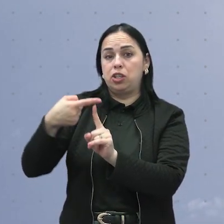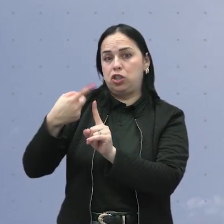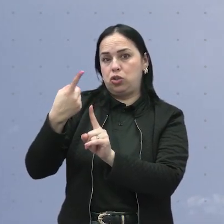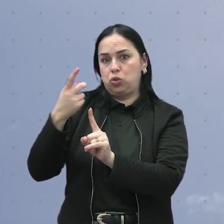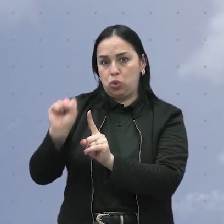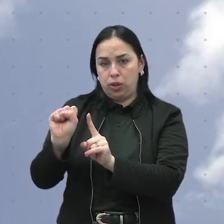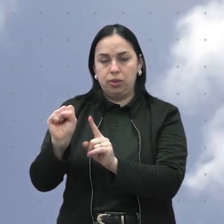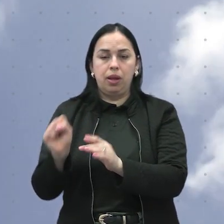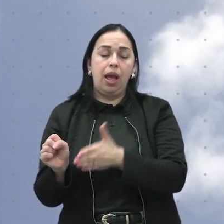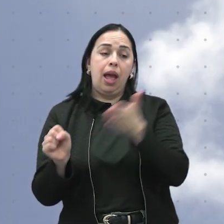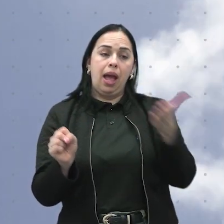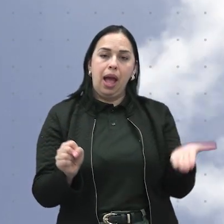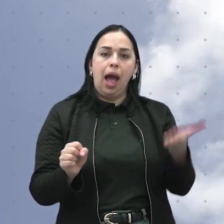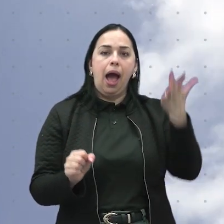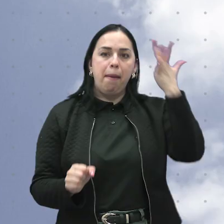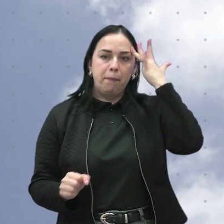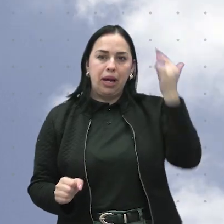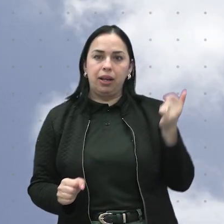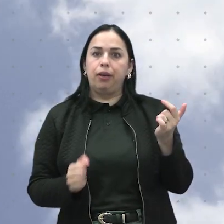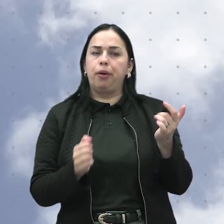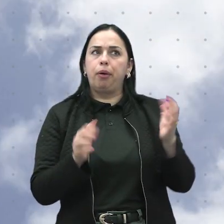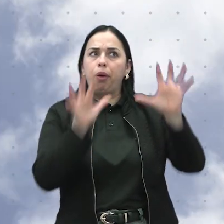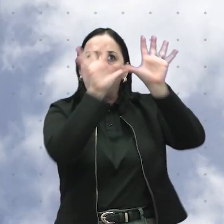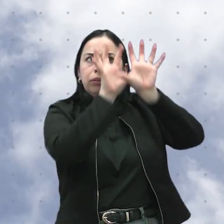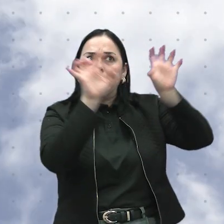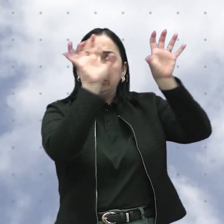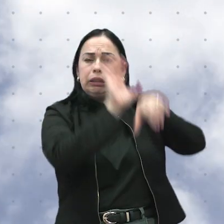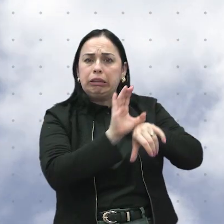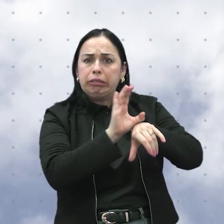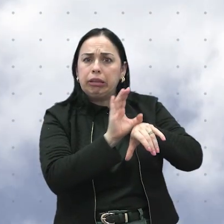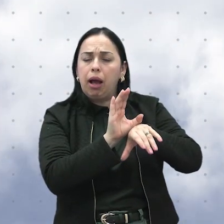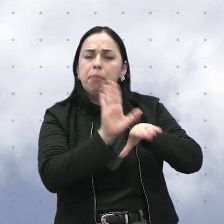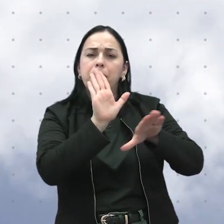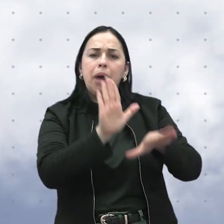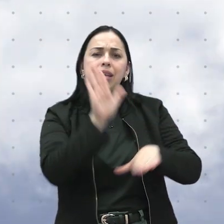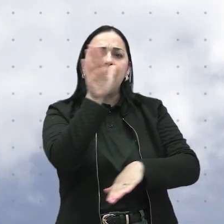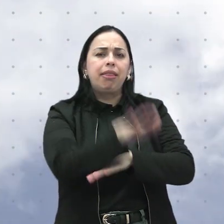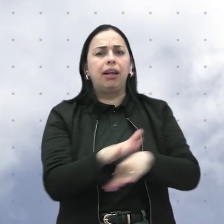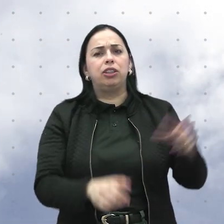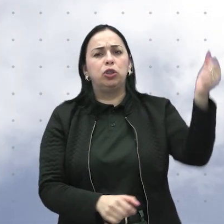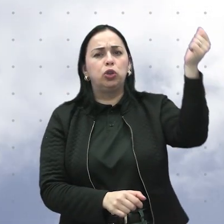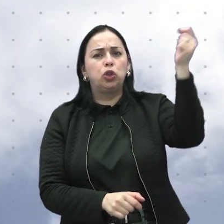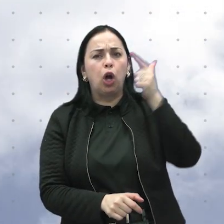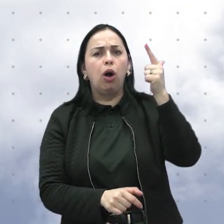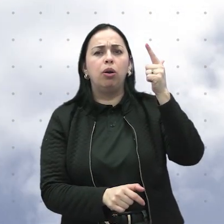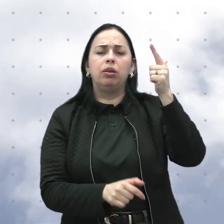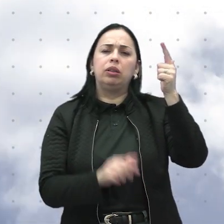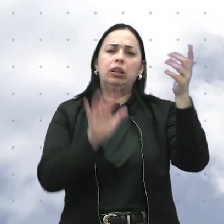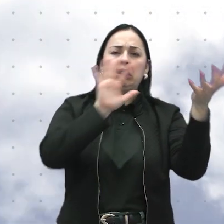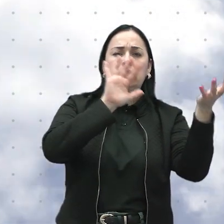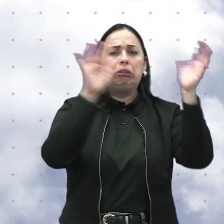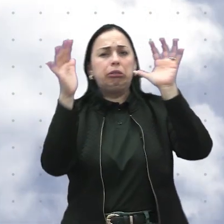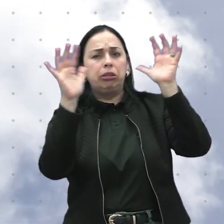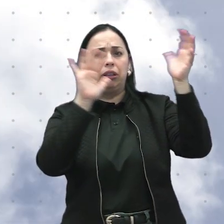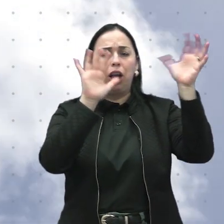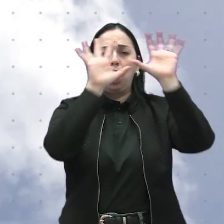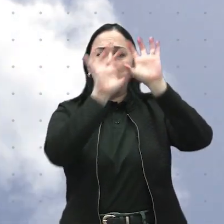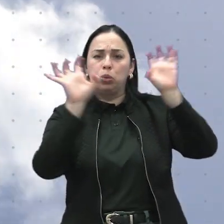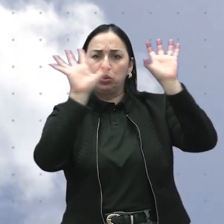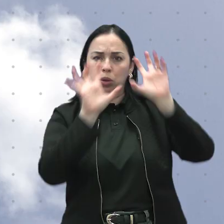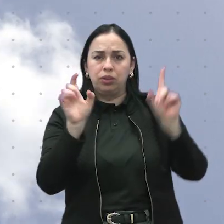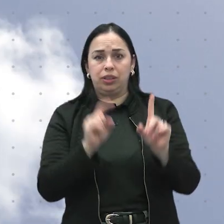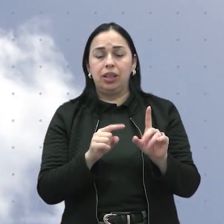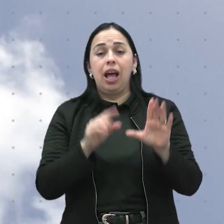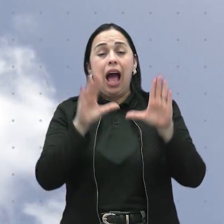graus. Já amanhã, quarta-feira, o dia começa nublado, mas o sol aparece ao longo da tarde e intercala com períodos de